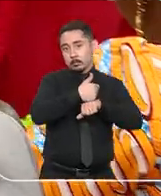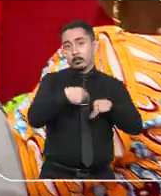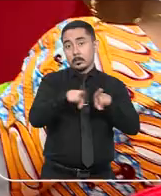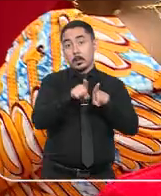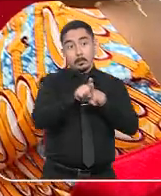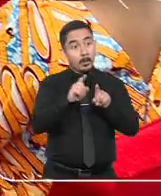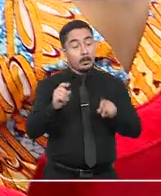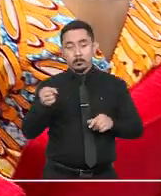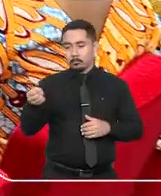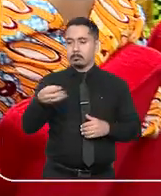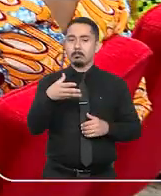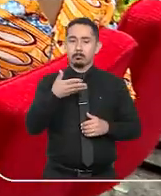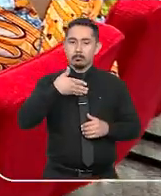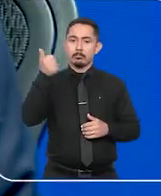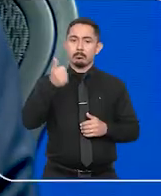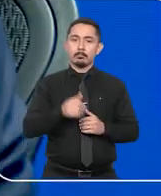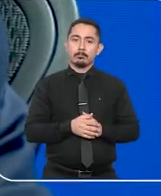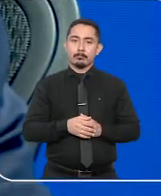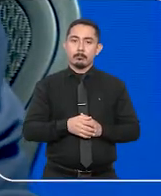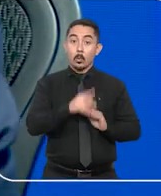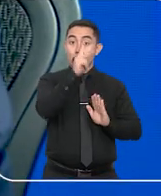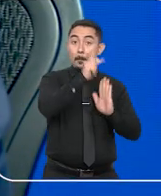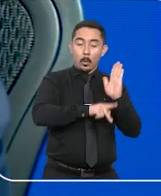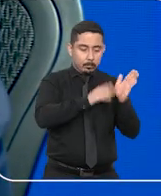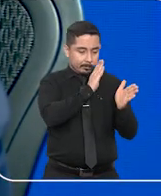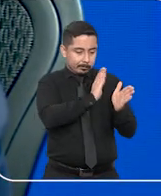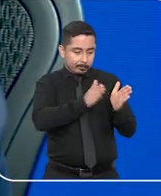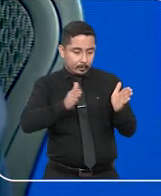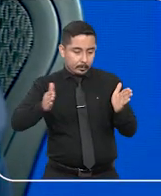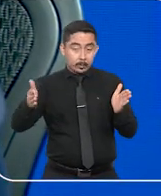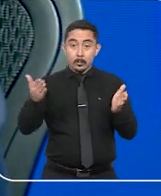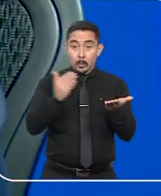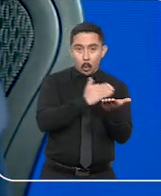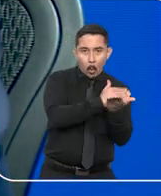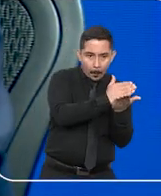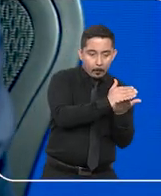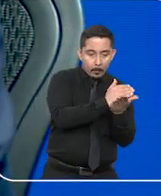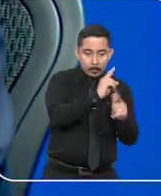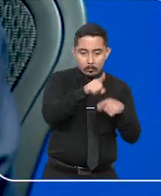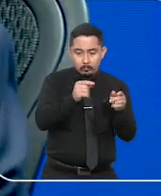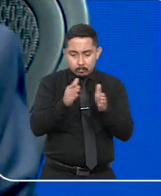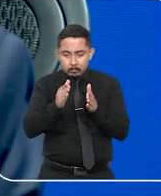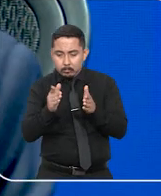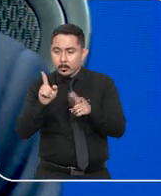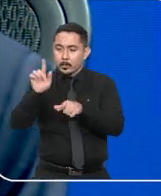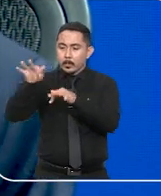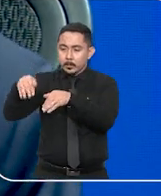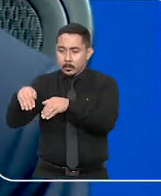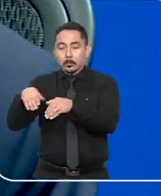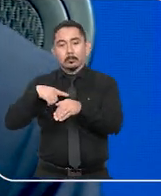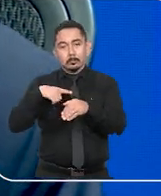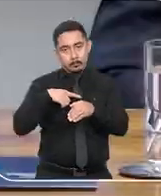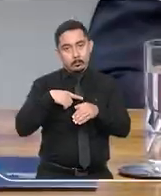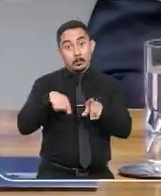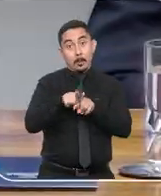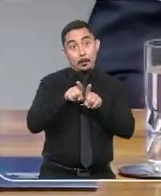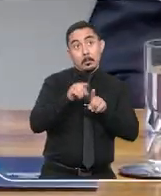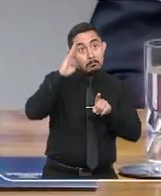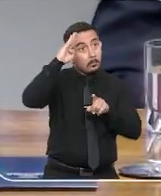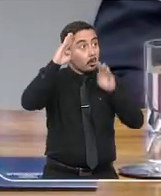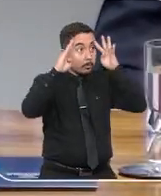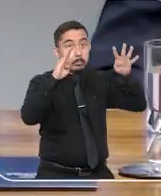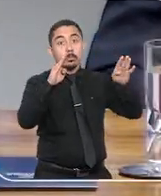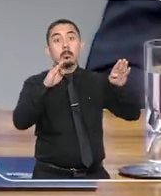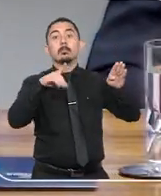práticas e soluções inovadoras. É um programa organizado, começo, meio e fim, com prioridades, mas